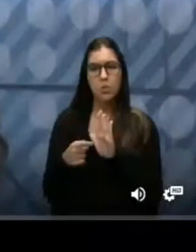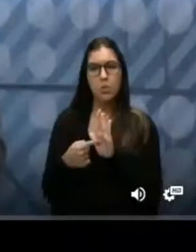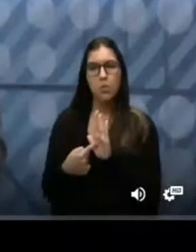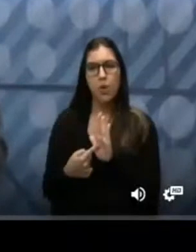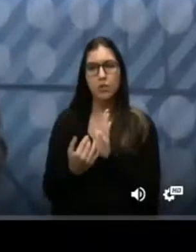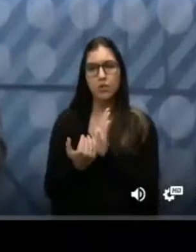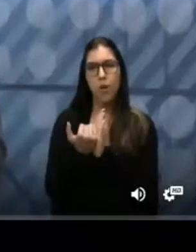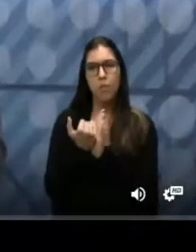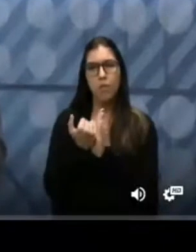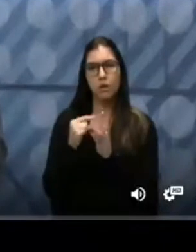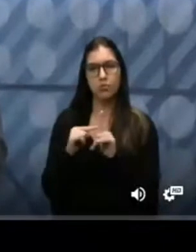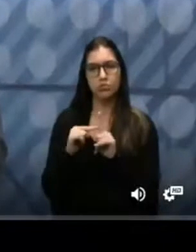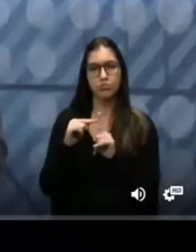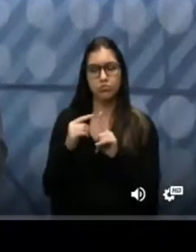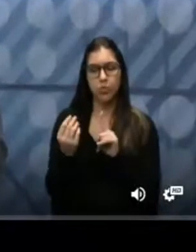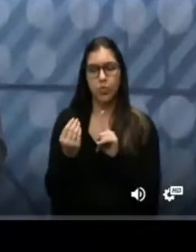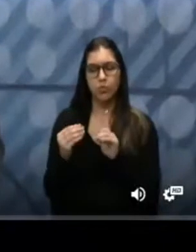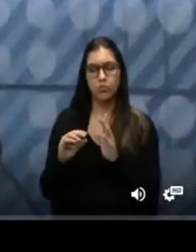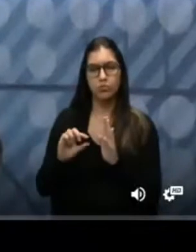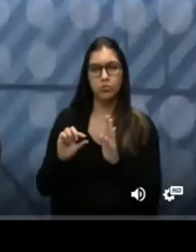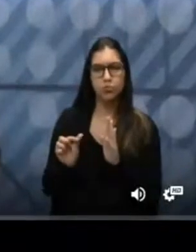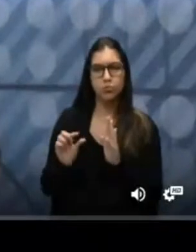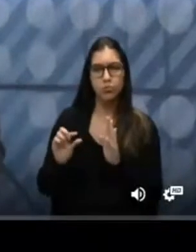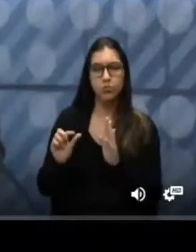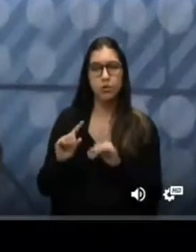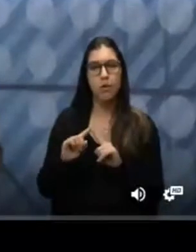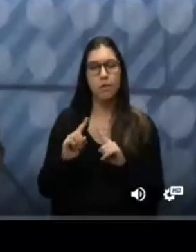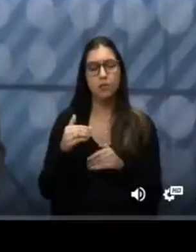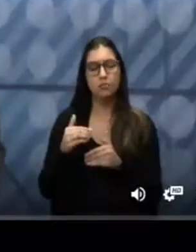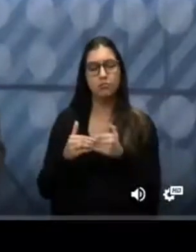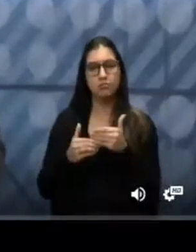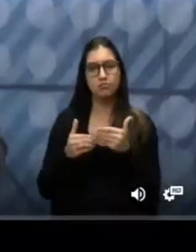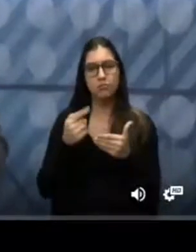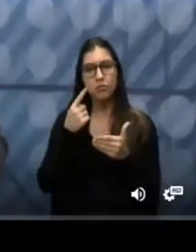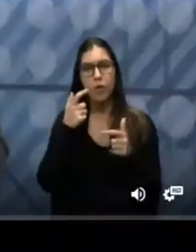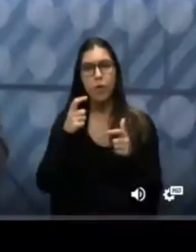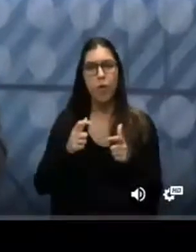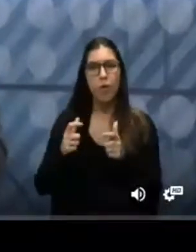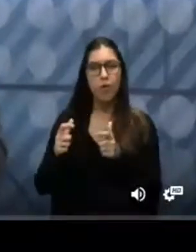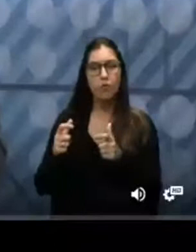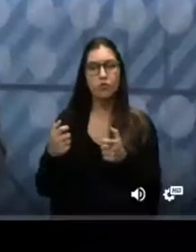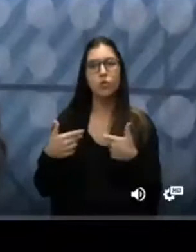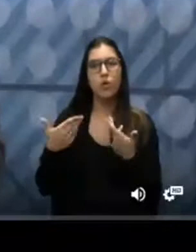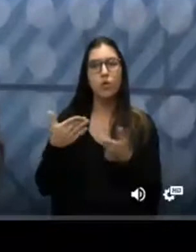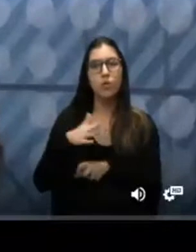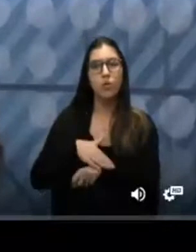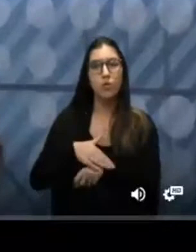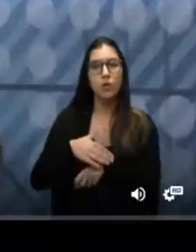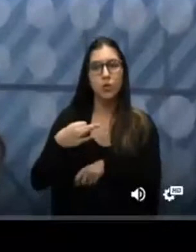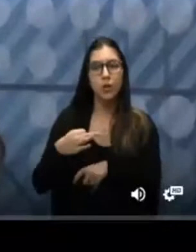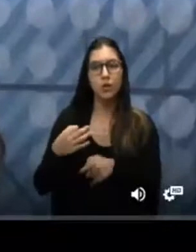Conforme ele vai mostrando ali o equipamento. Entretanto, nós vamos acompanhando onde essa